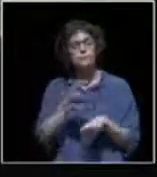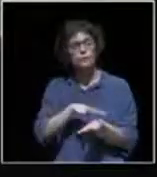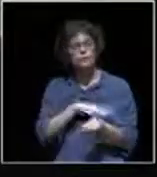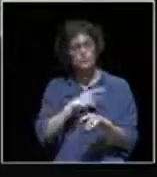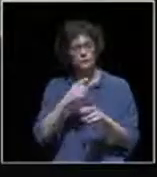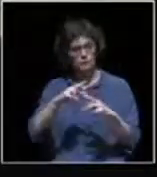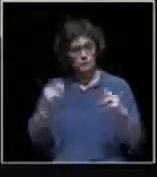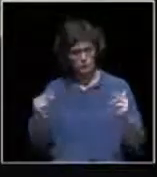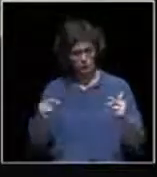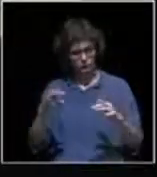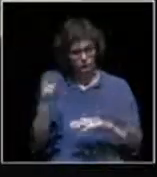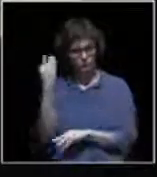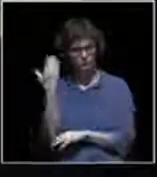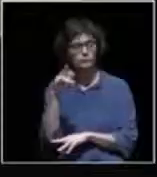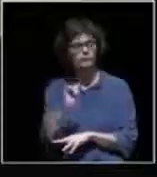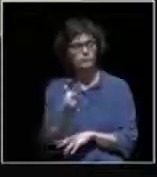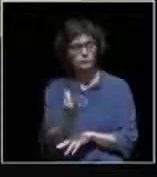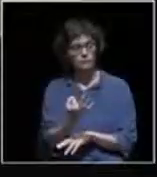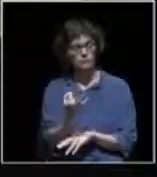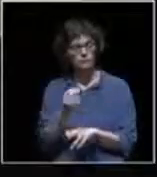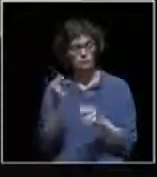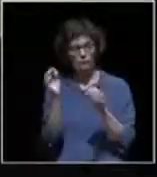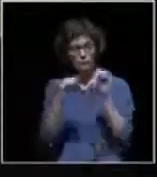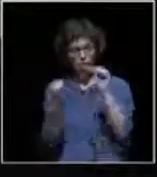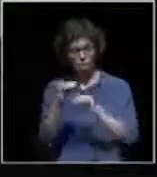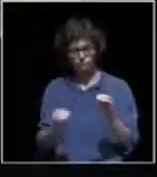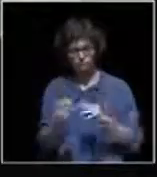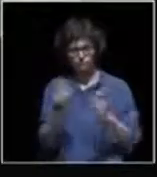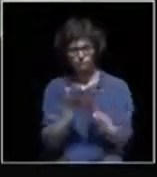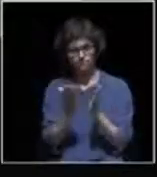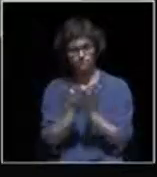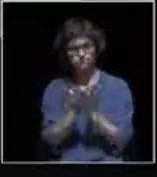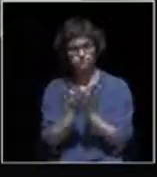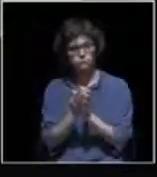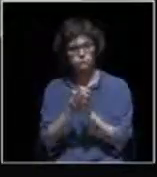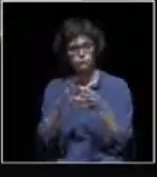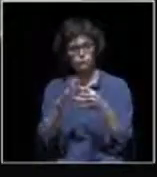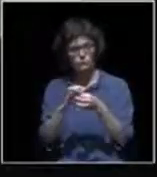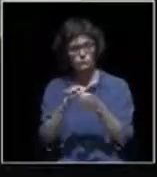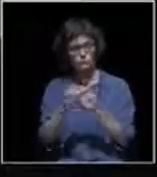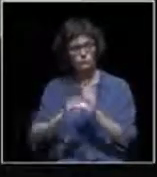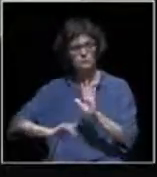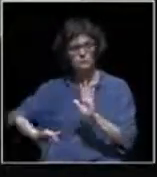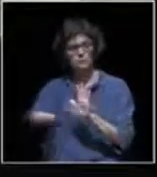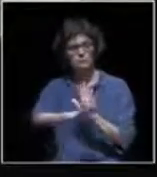de Gestão Patrimonial estará a preparar um estudo relativo à situação patrimonial de taludes e muros